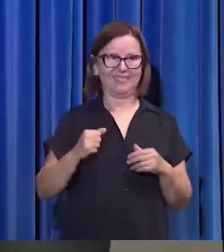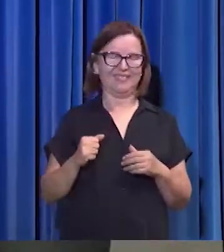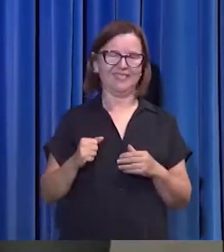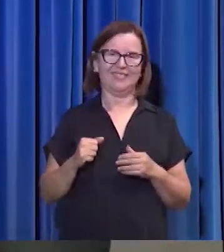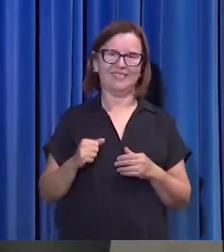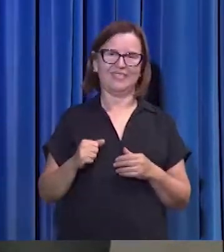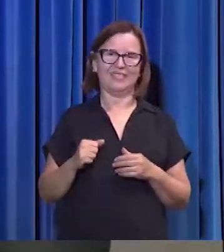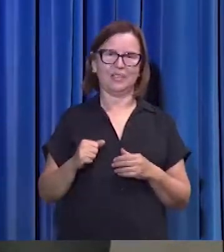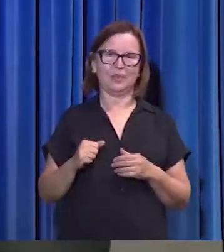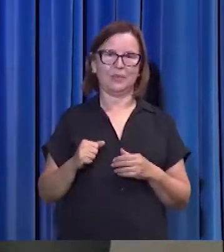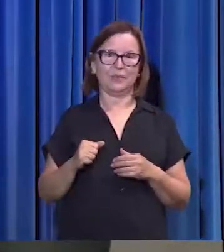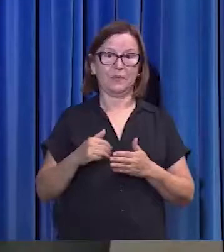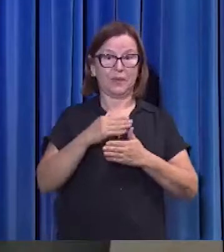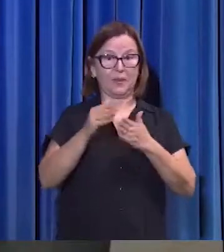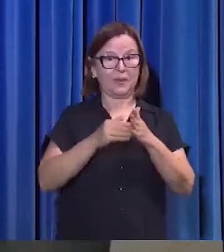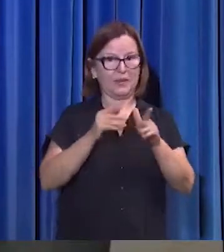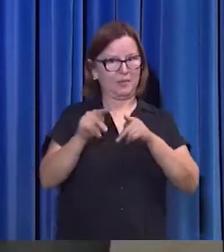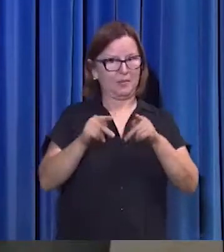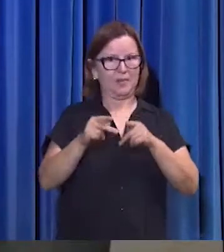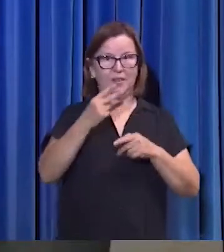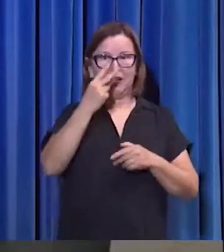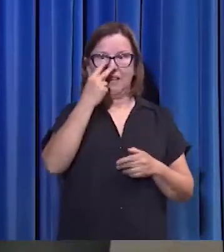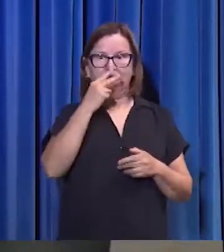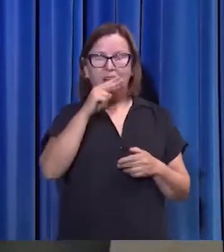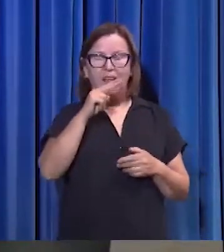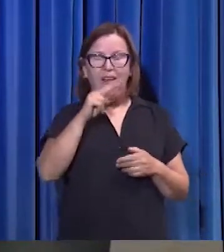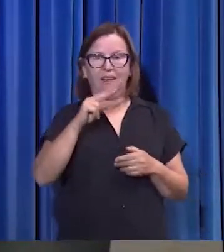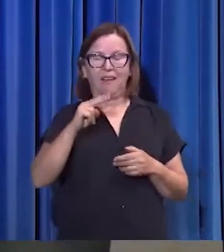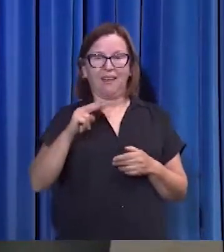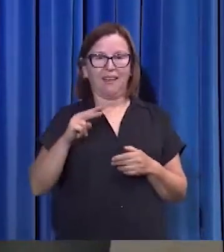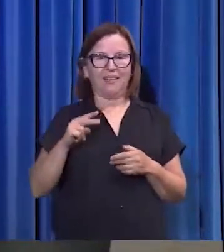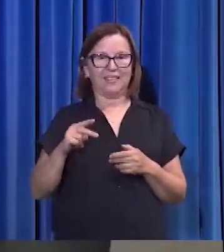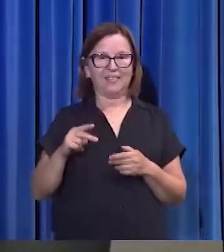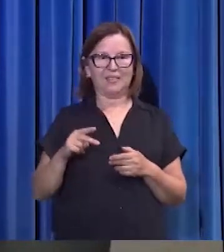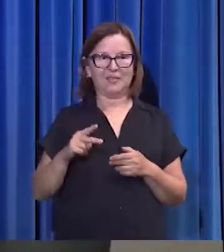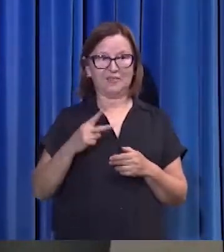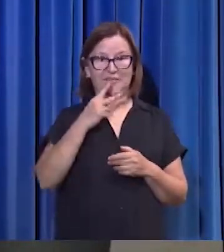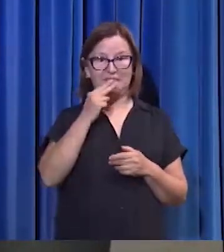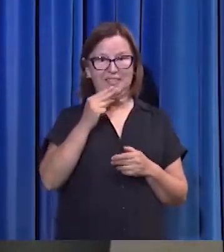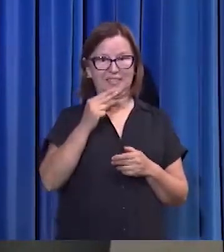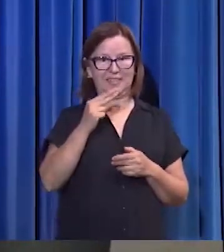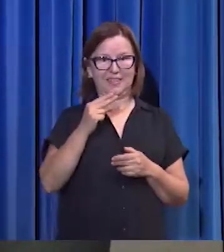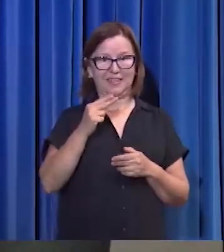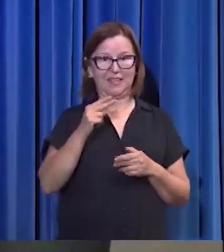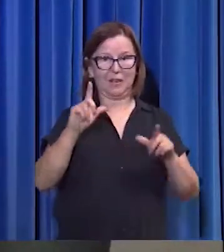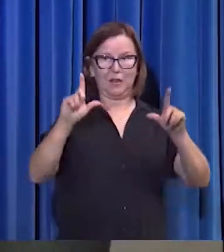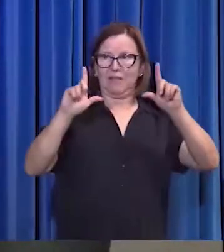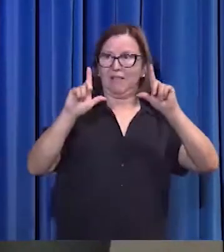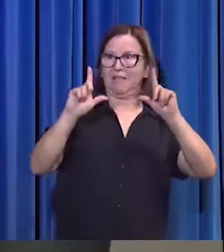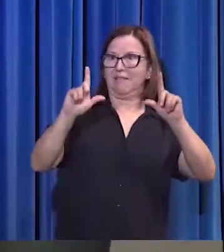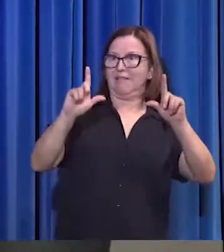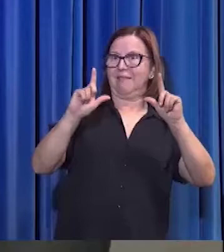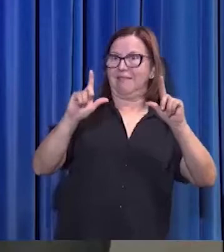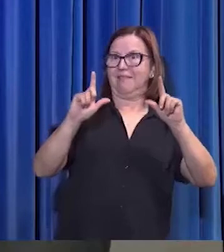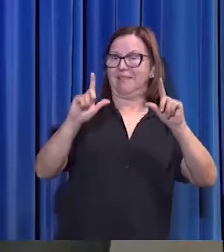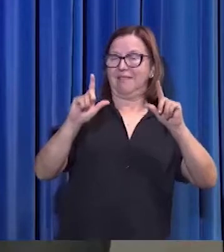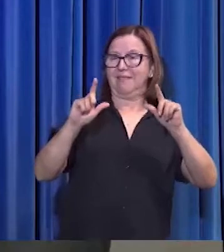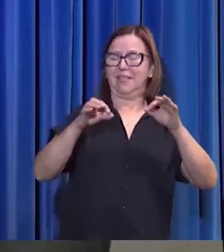Todos os que viram este quadro acharam que ele era o perfeito retrato da